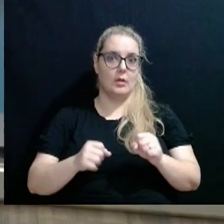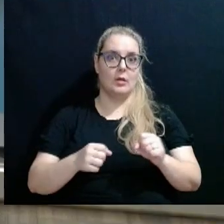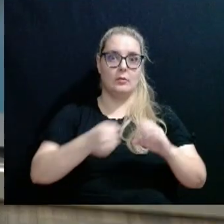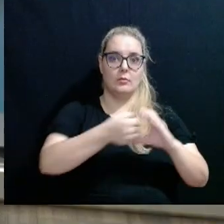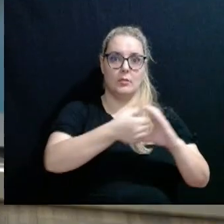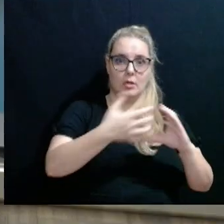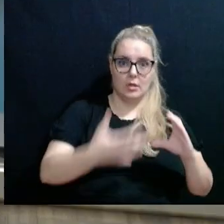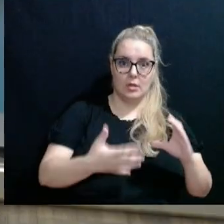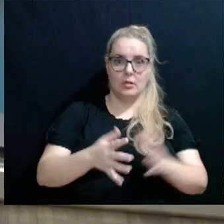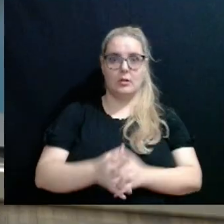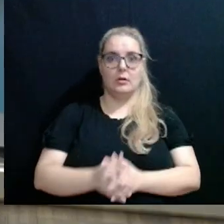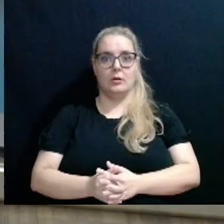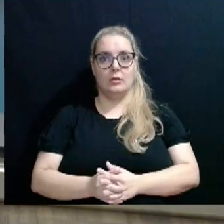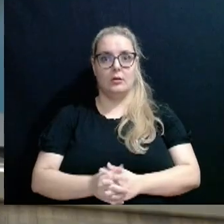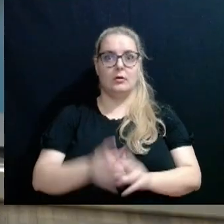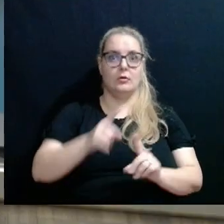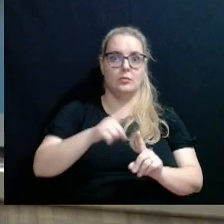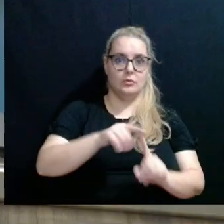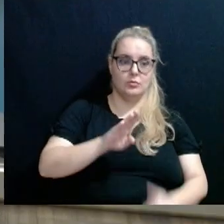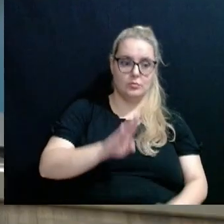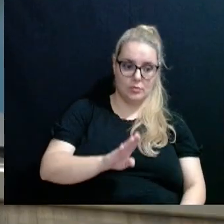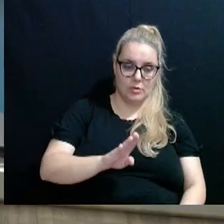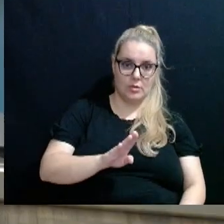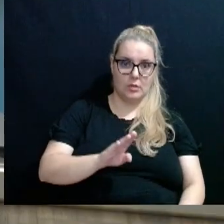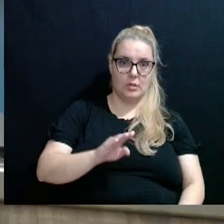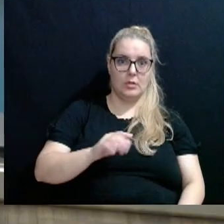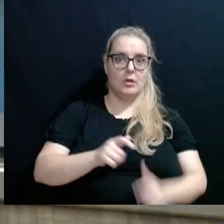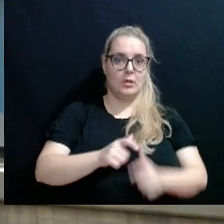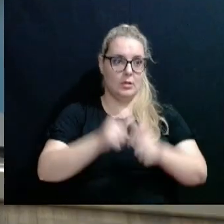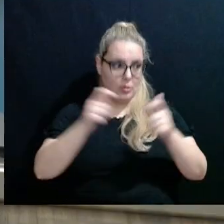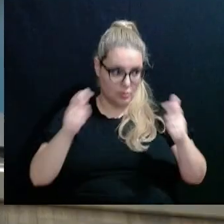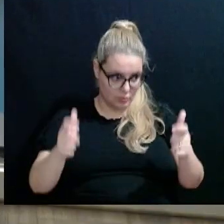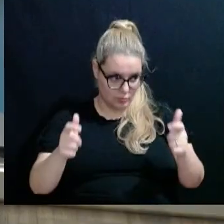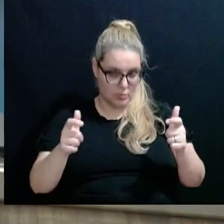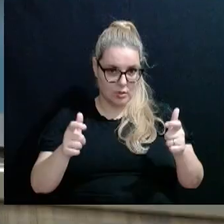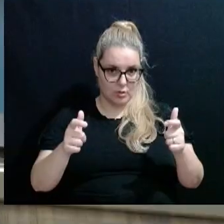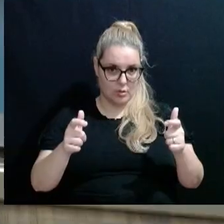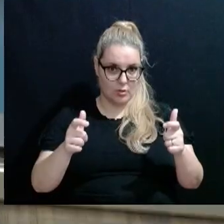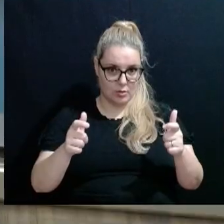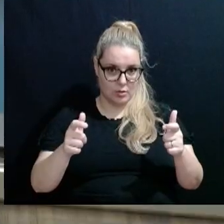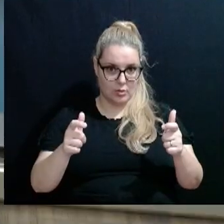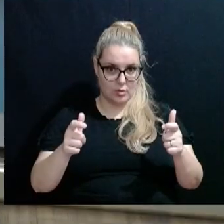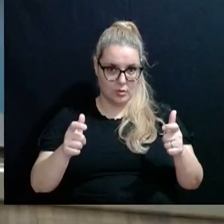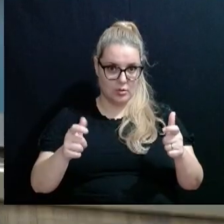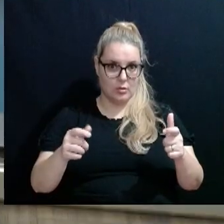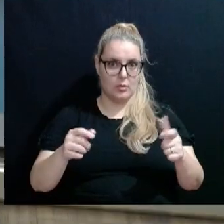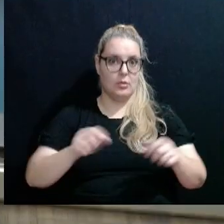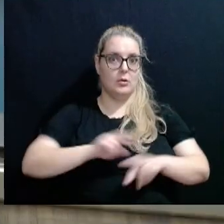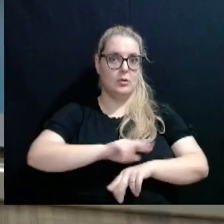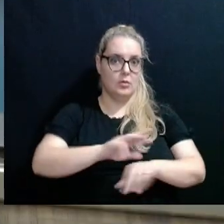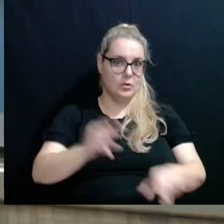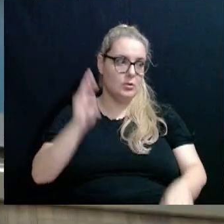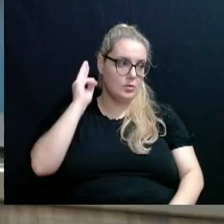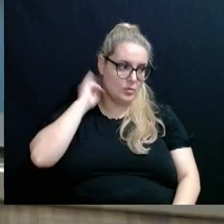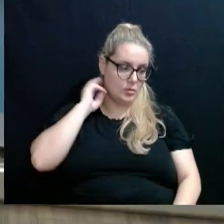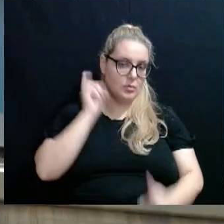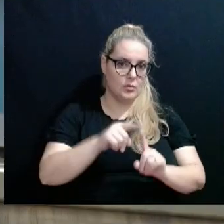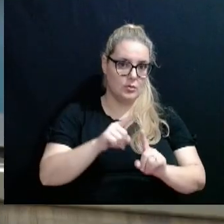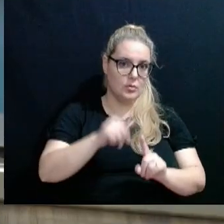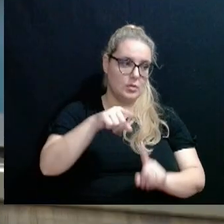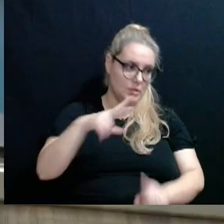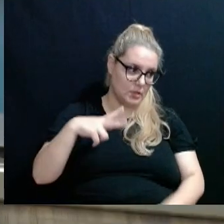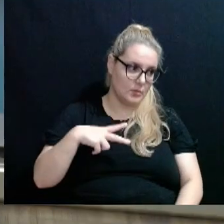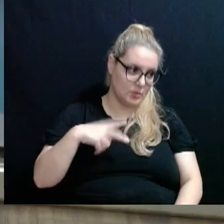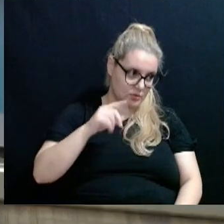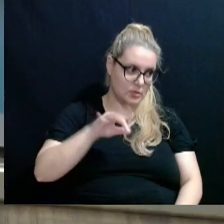pode classificar que o tipo B é mais prevalente, então, dentre os outros